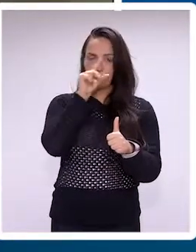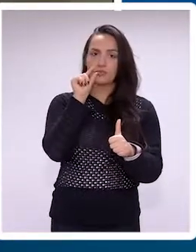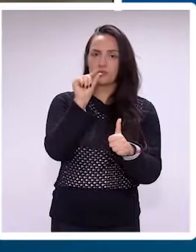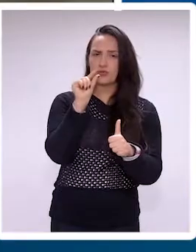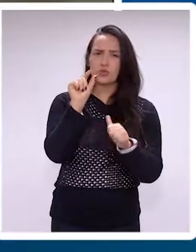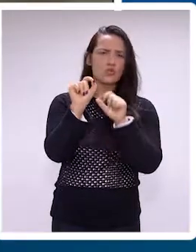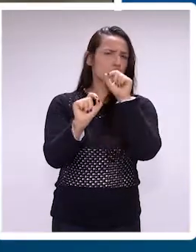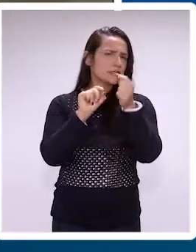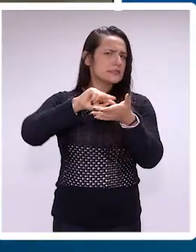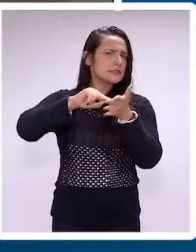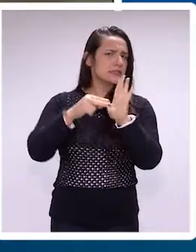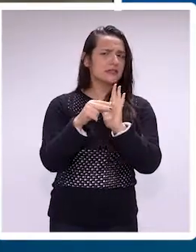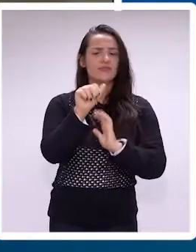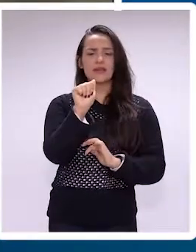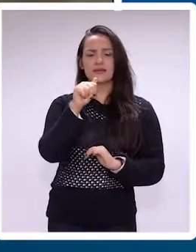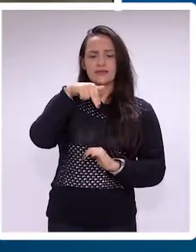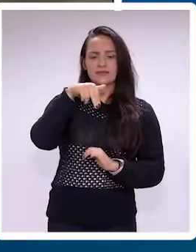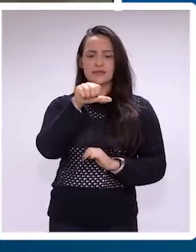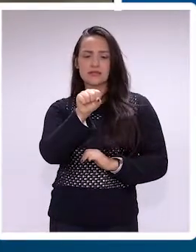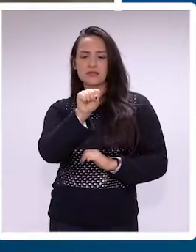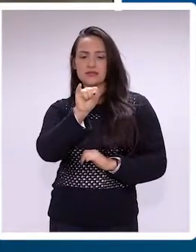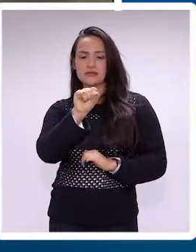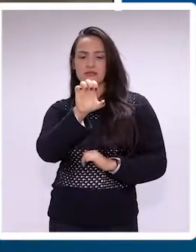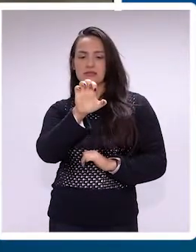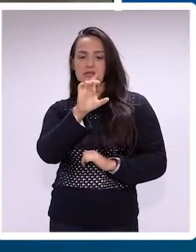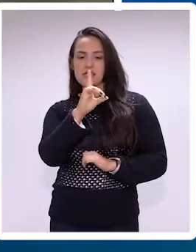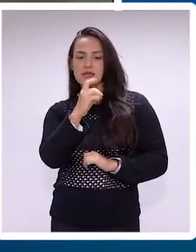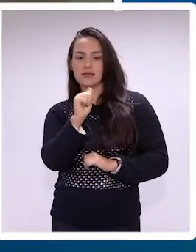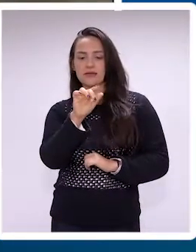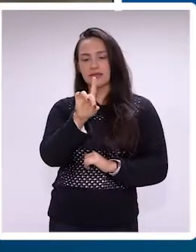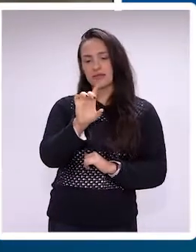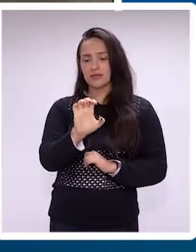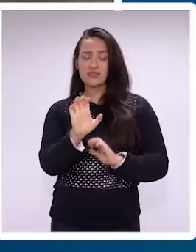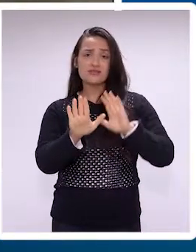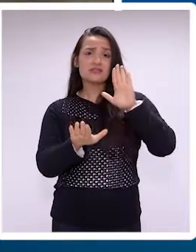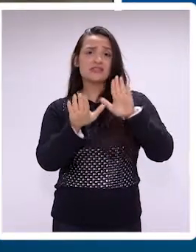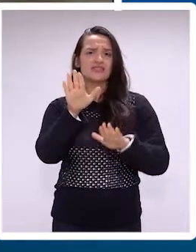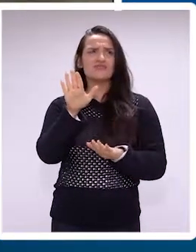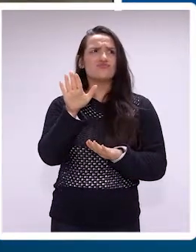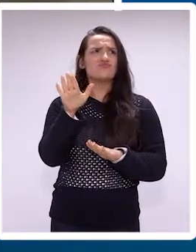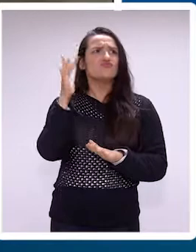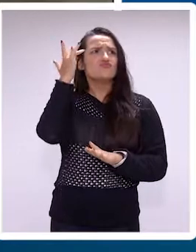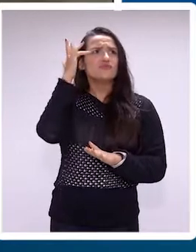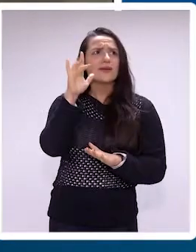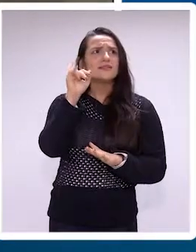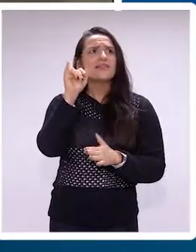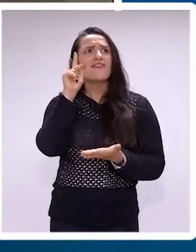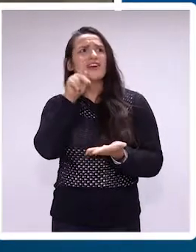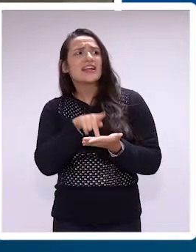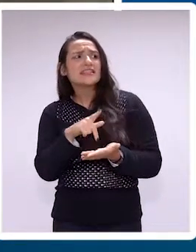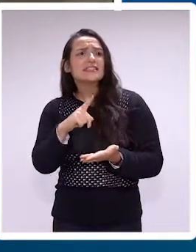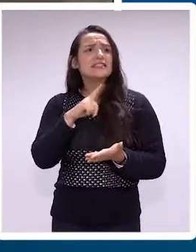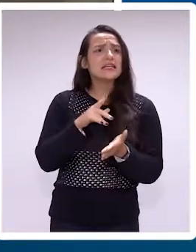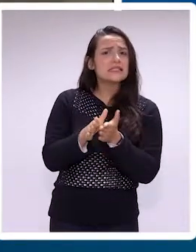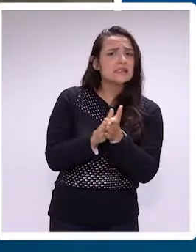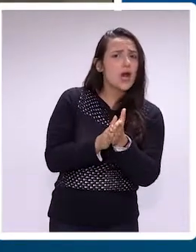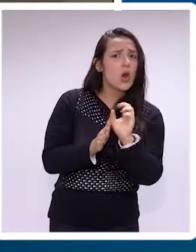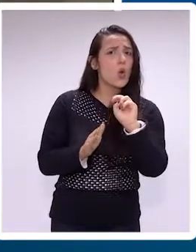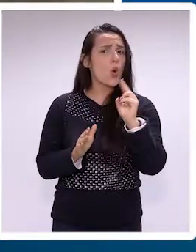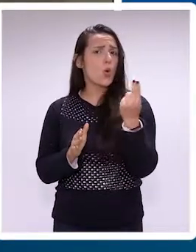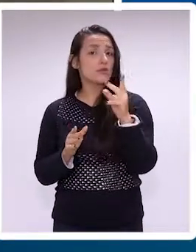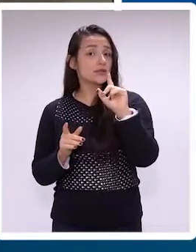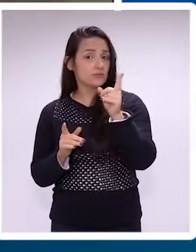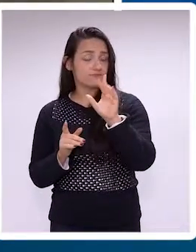Inicialmente, eu gostaria de lembrar um pouquinho o que é a ansiedade. Muitas vezes a pessoa tem dificuldade de reconhecer ou